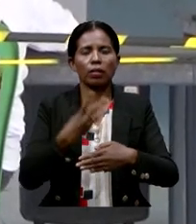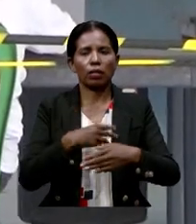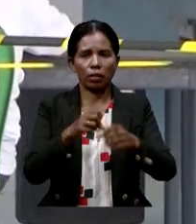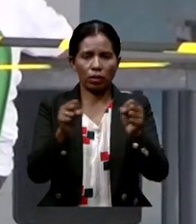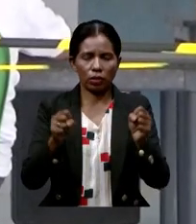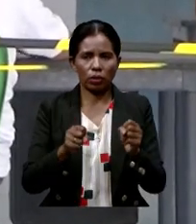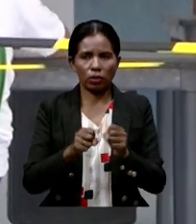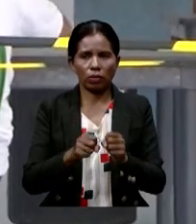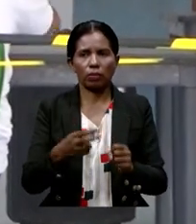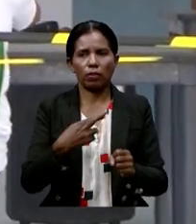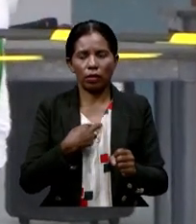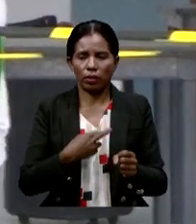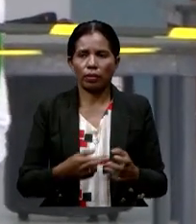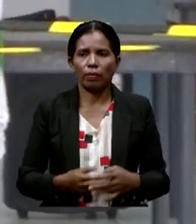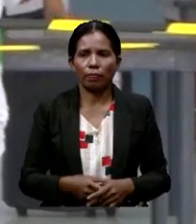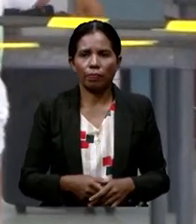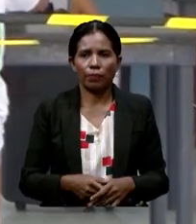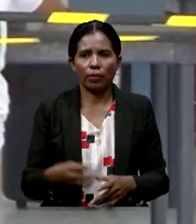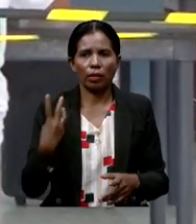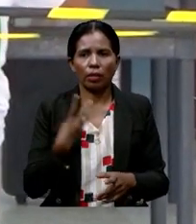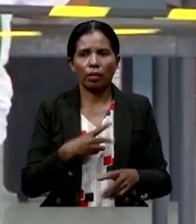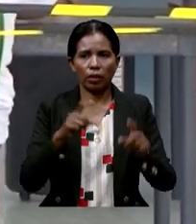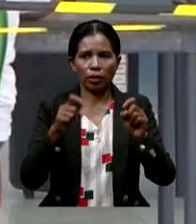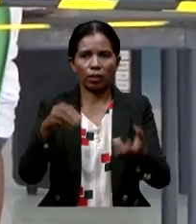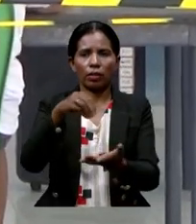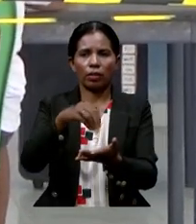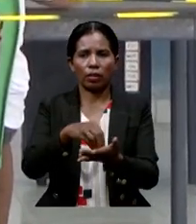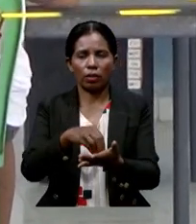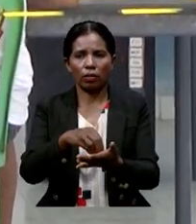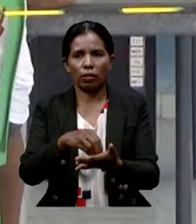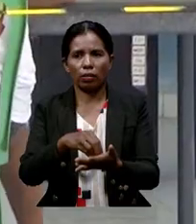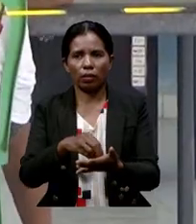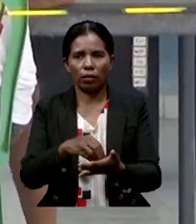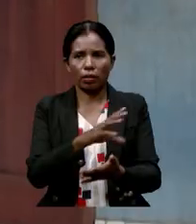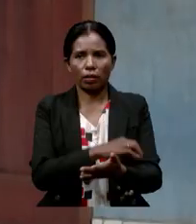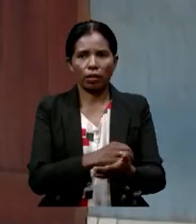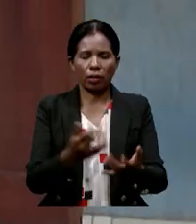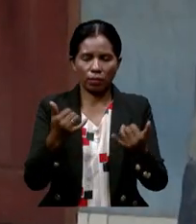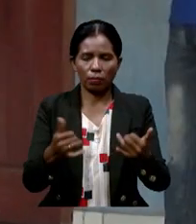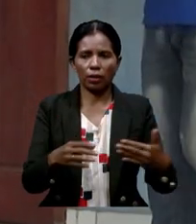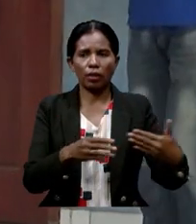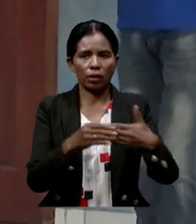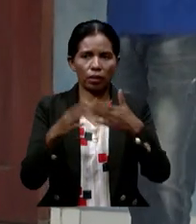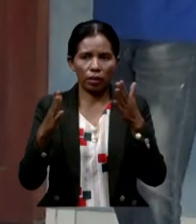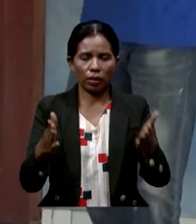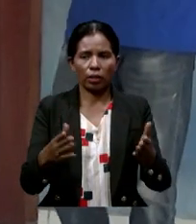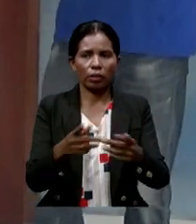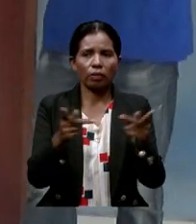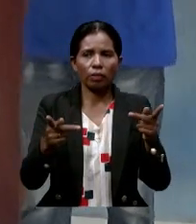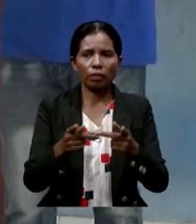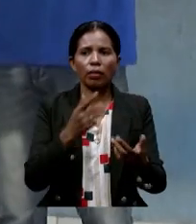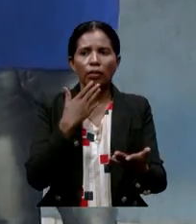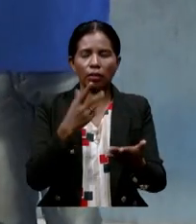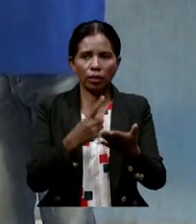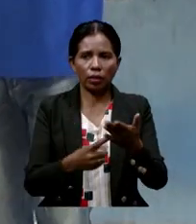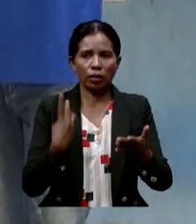sucuração. Se não é, ita tem que criar uma condição. Condições para quitar nossa neve, condições para quitar